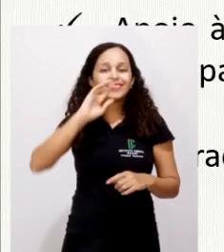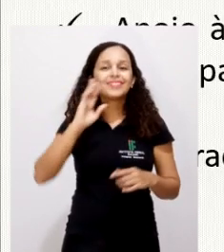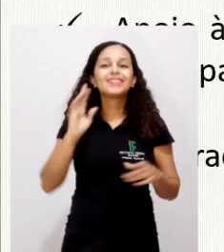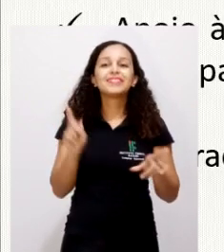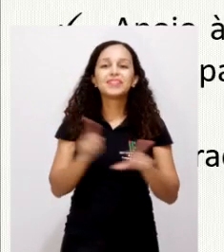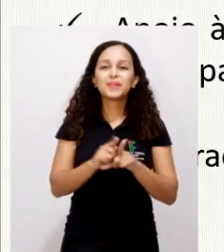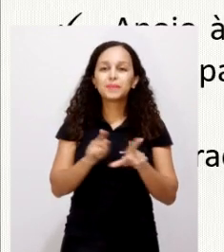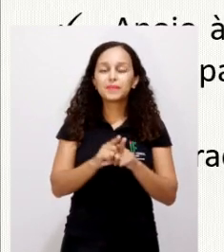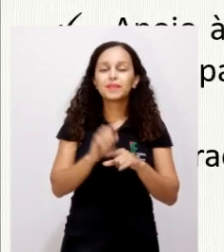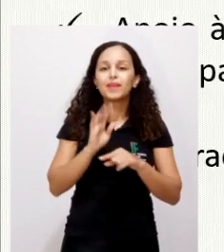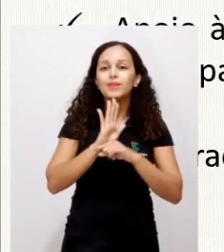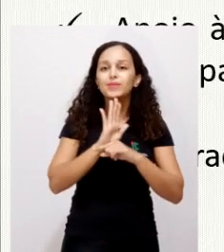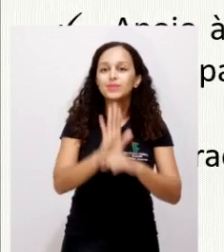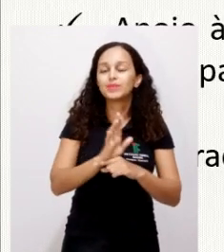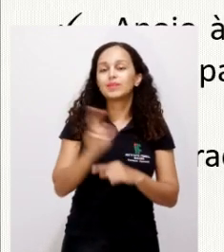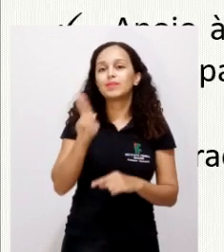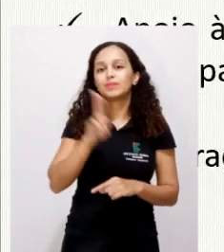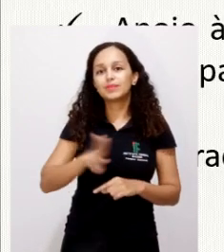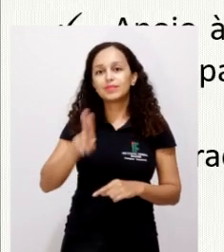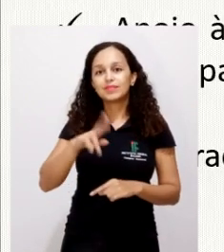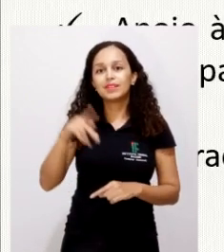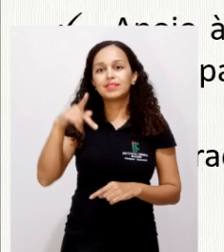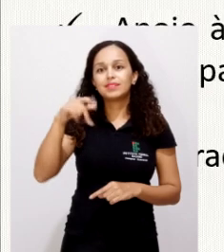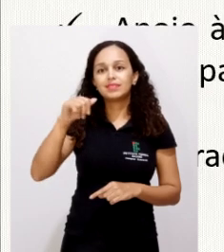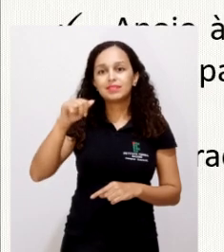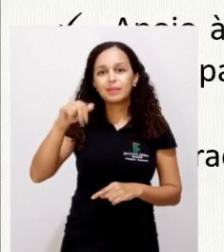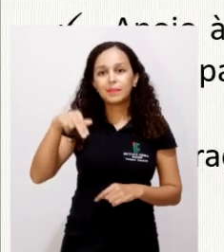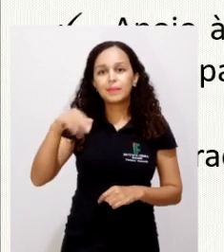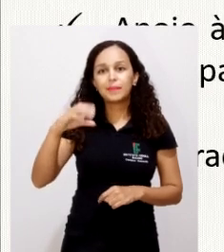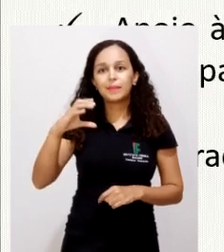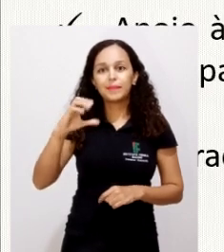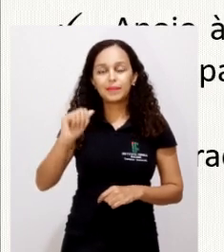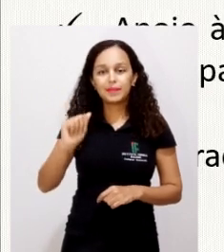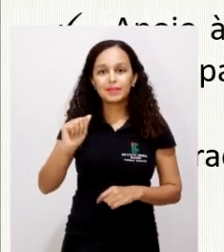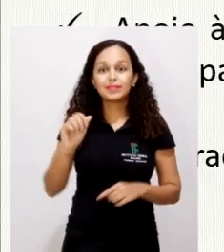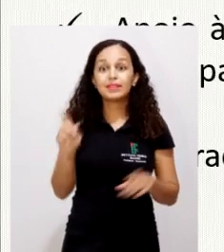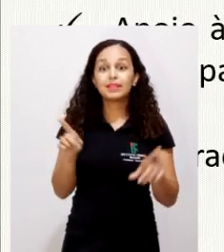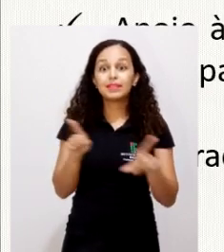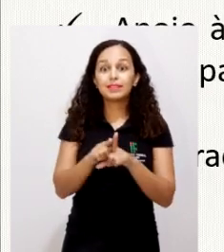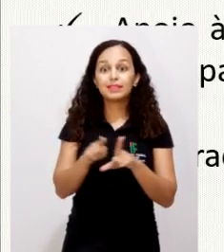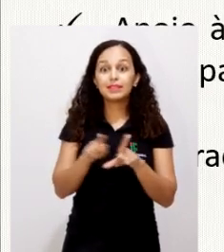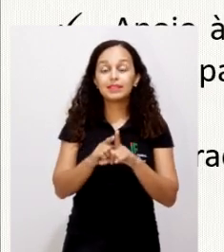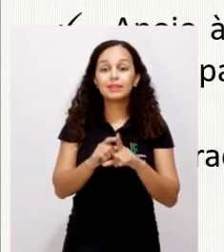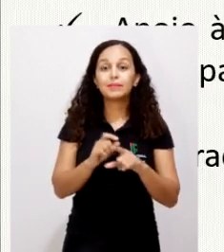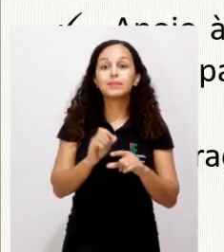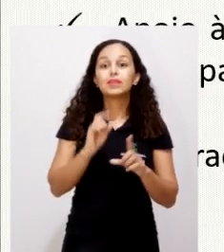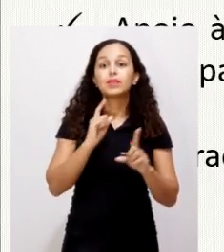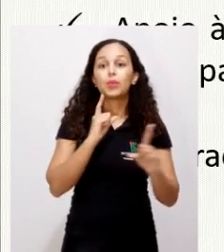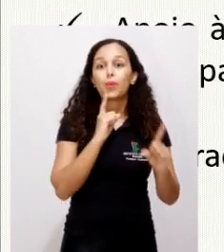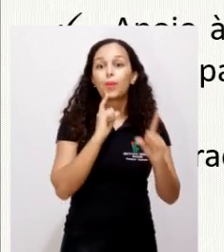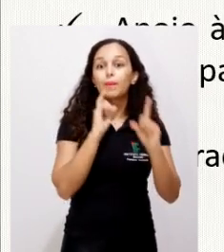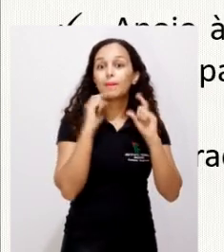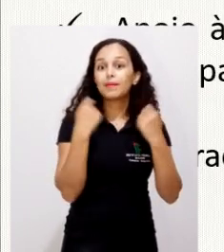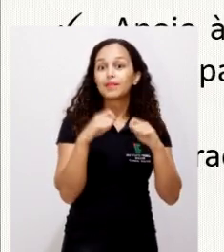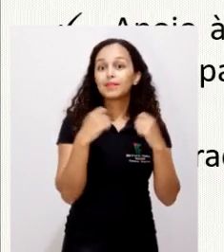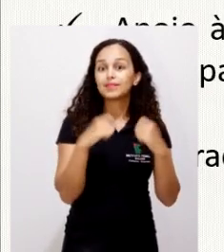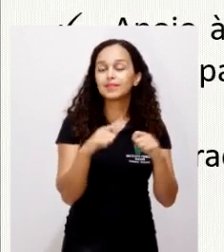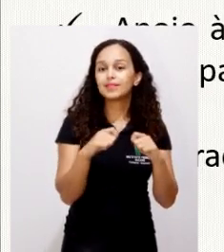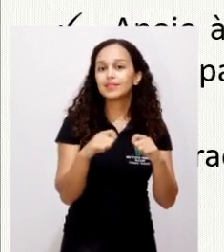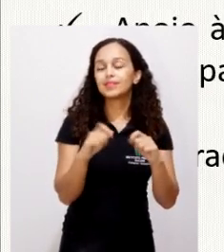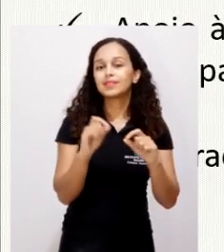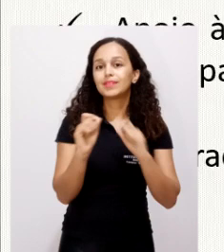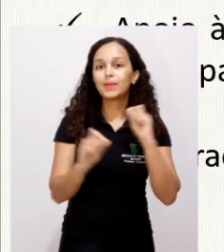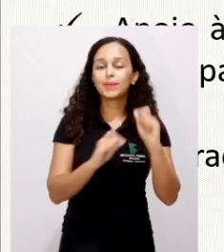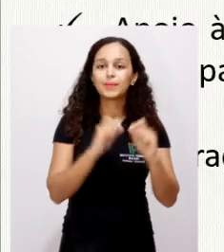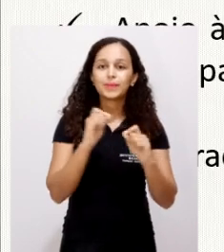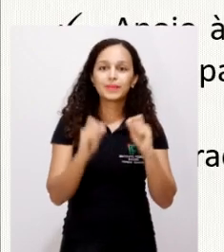punks. Também perceberam a necessidade da realização de encontros, tanto para a troca de saberes, como também para a troca de mudas